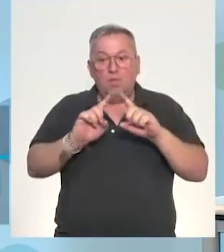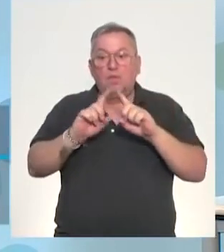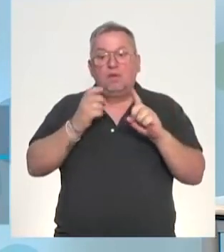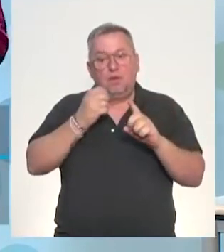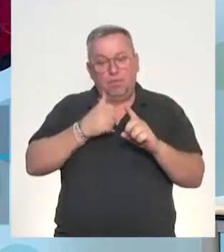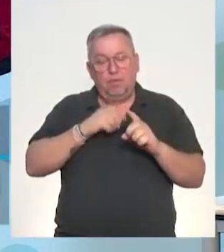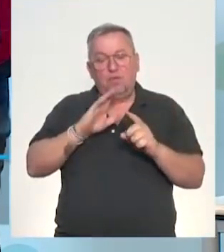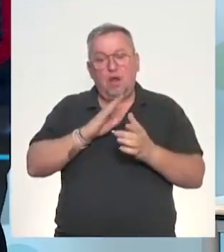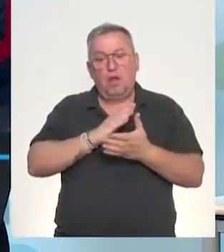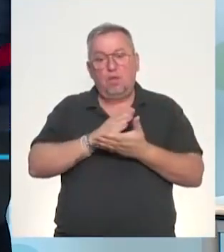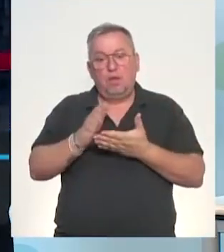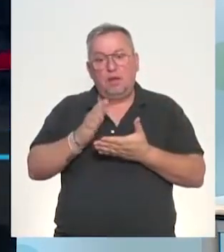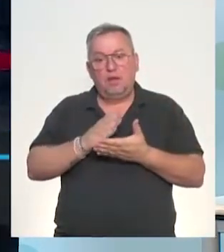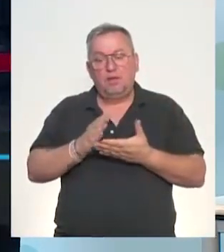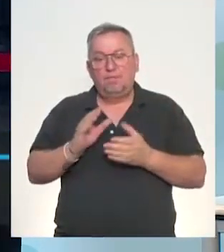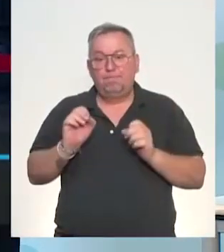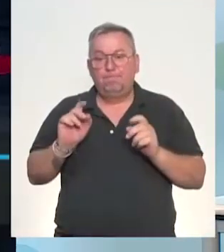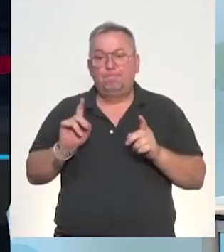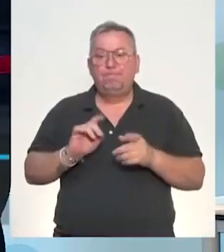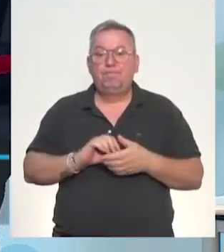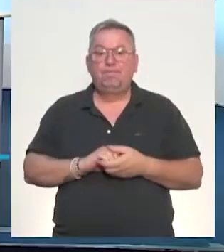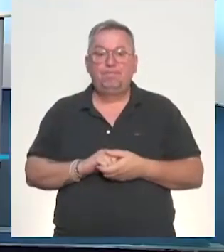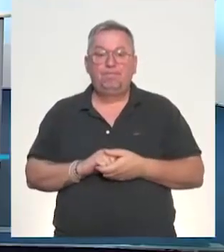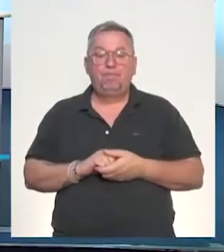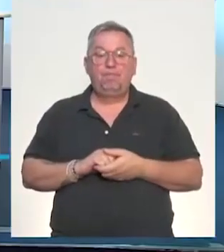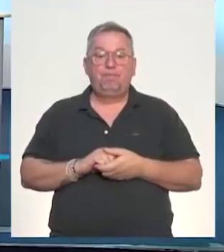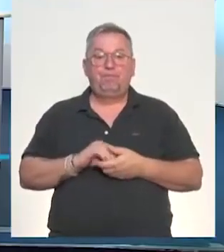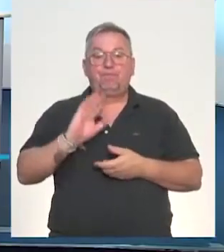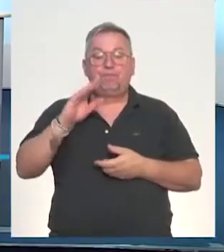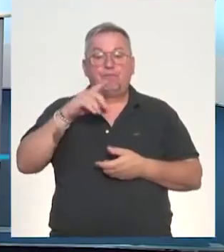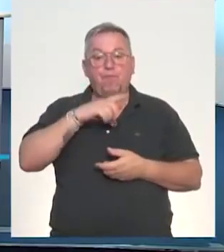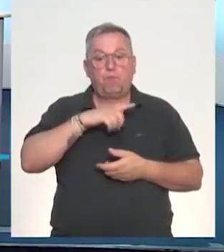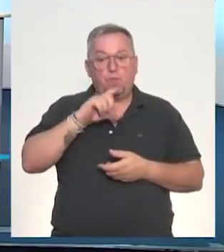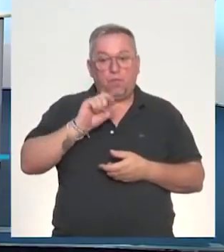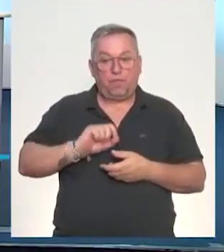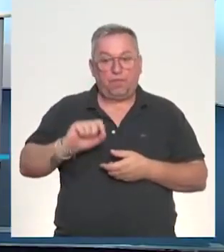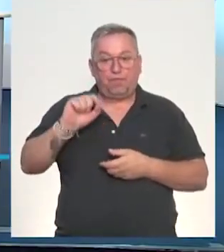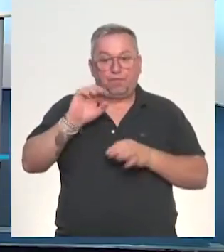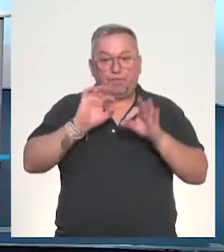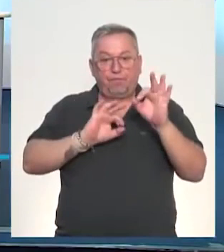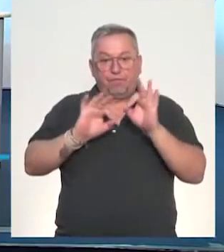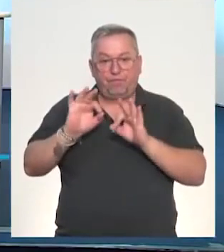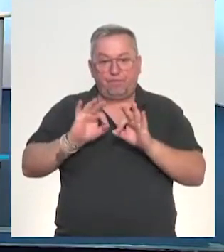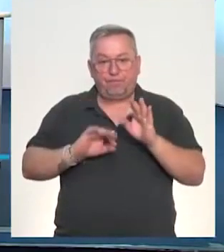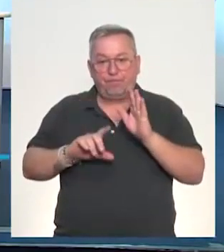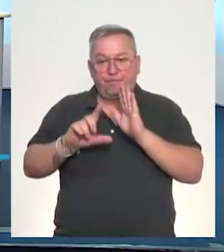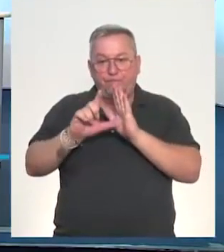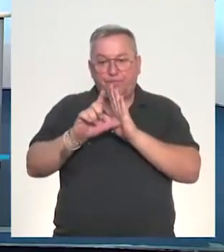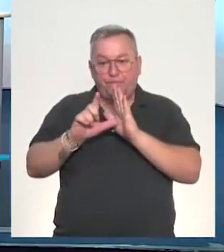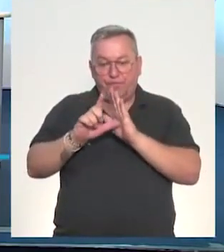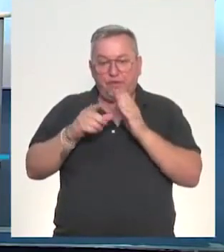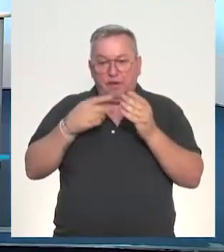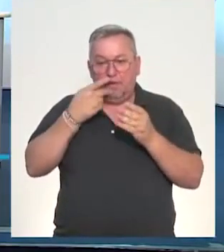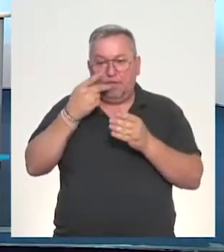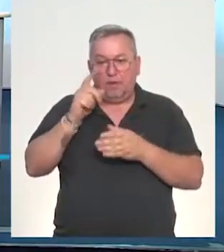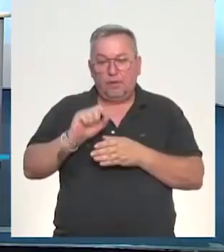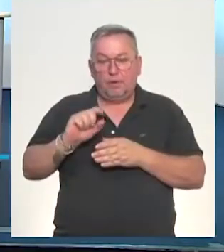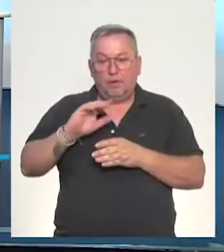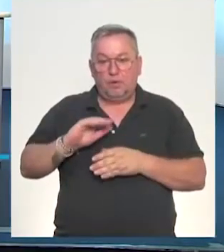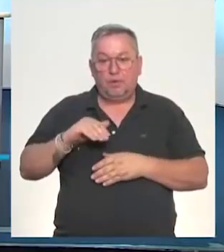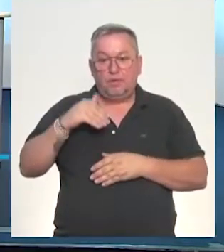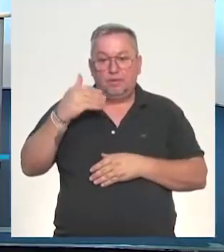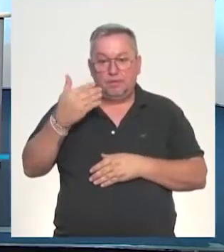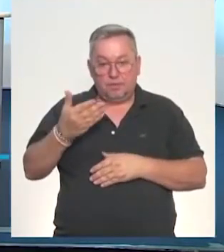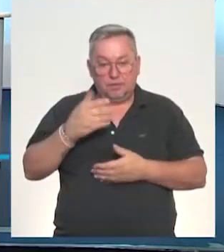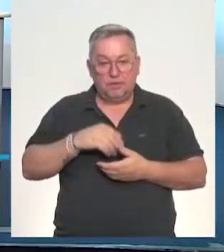ter essa noção. Concorda, Vivi? Concordo. Então, já temos aí a estrutura, né, a lei de formação que determina o próximo termo